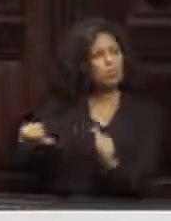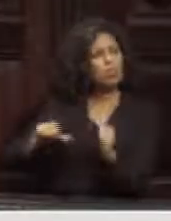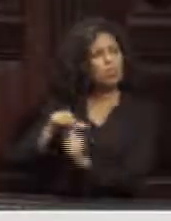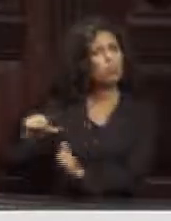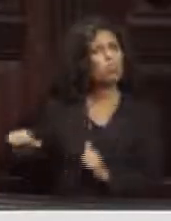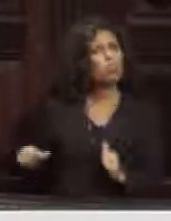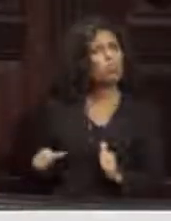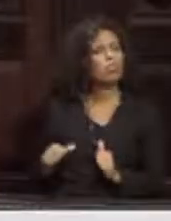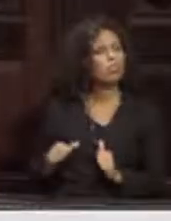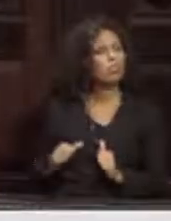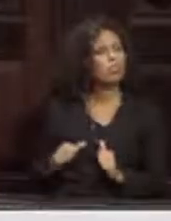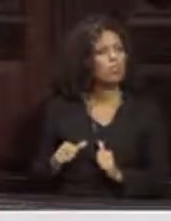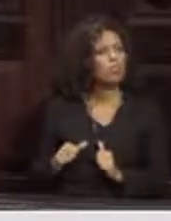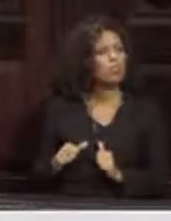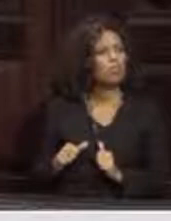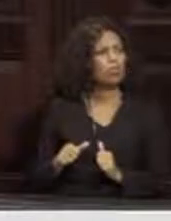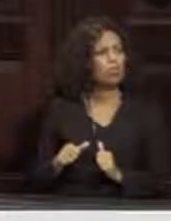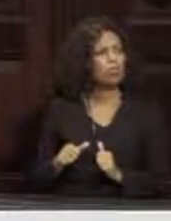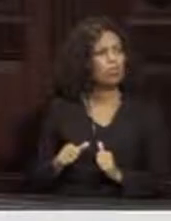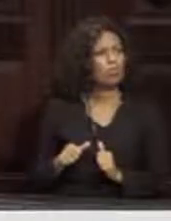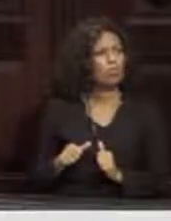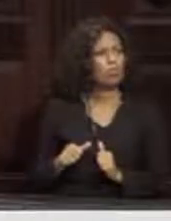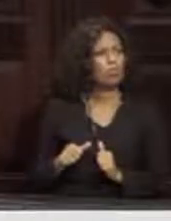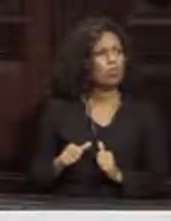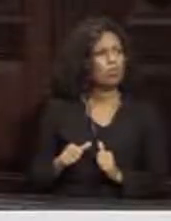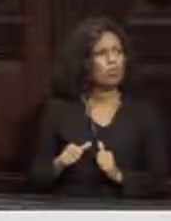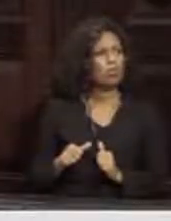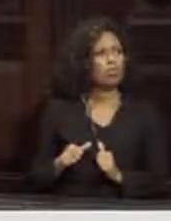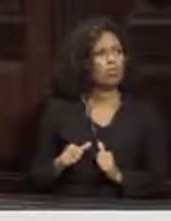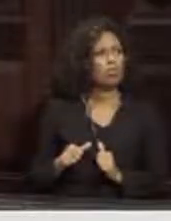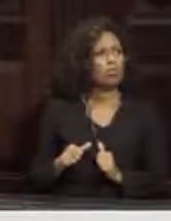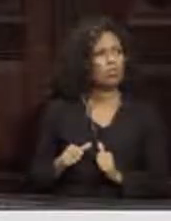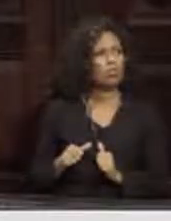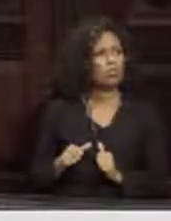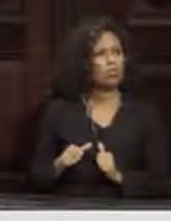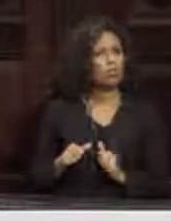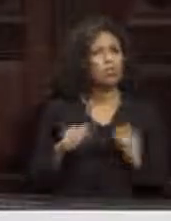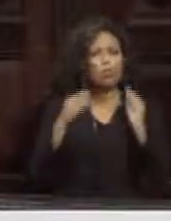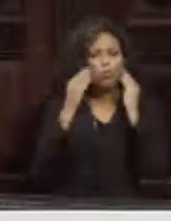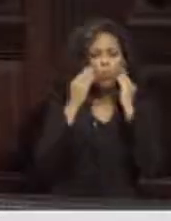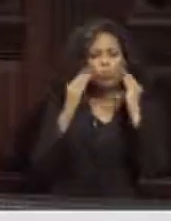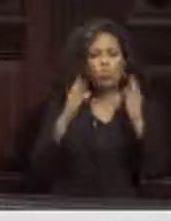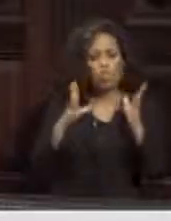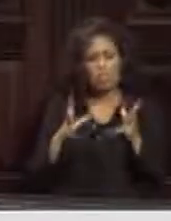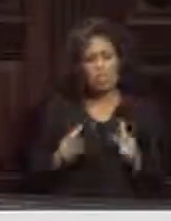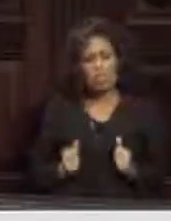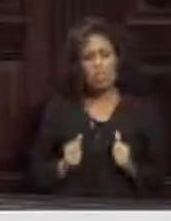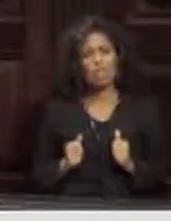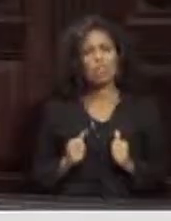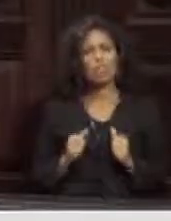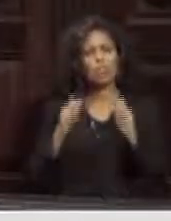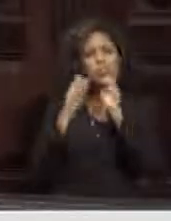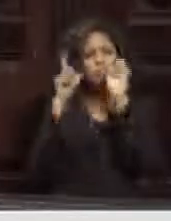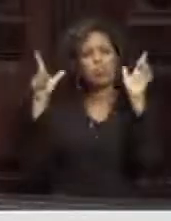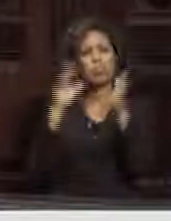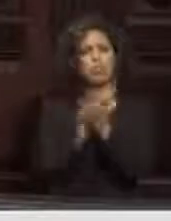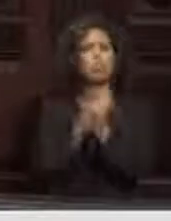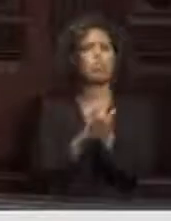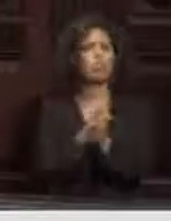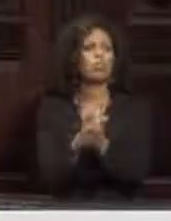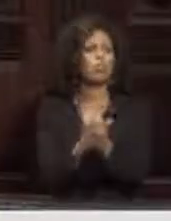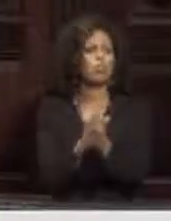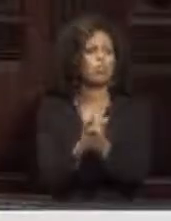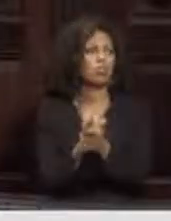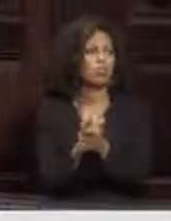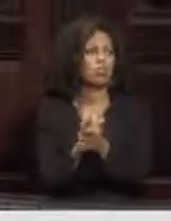da inflação e inventando um mix de dados, tirando transparência. Ao mesmo tempo,